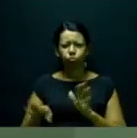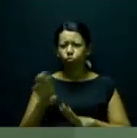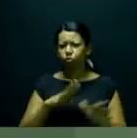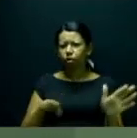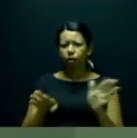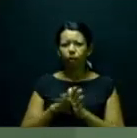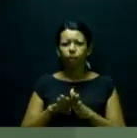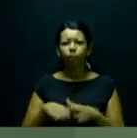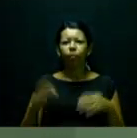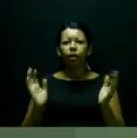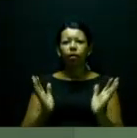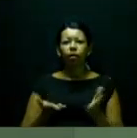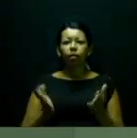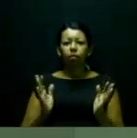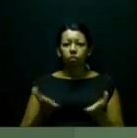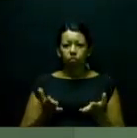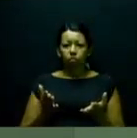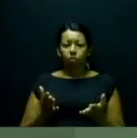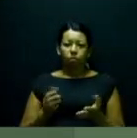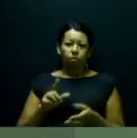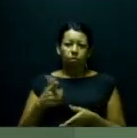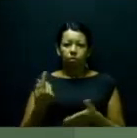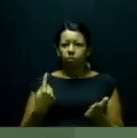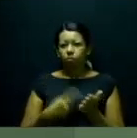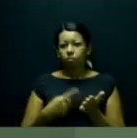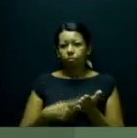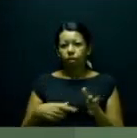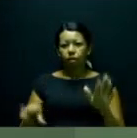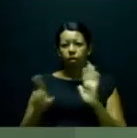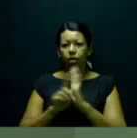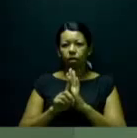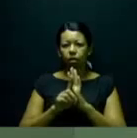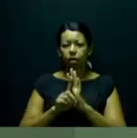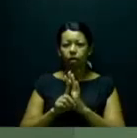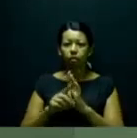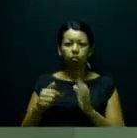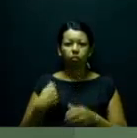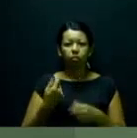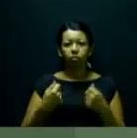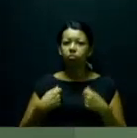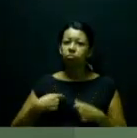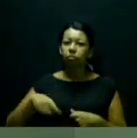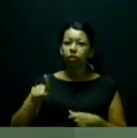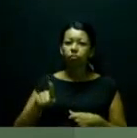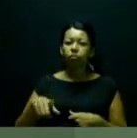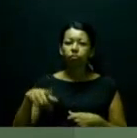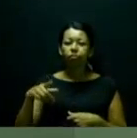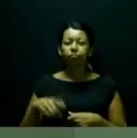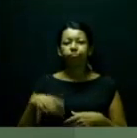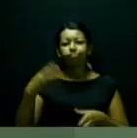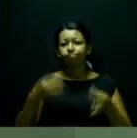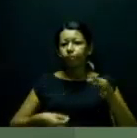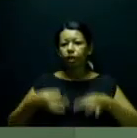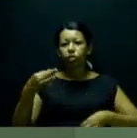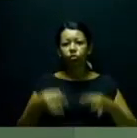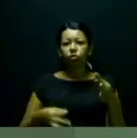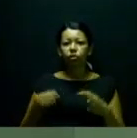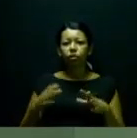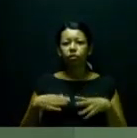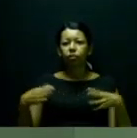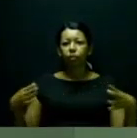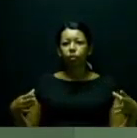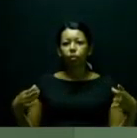generalizada. Agora, se eles não cumprem a lei, o que nos cabe é recorrer ao judiciário. É o maior